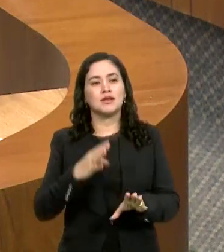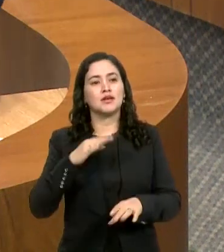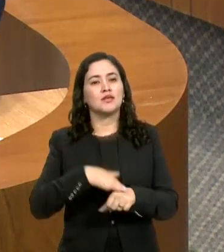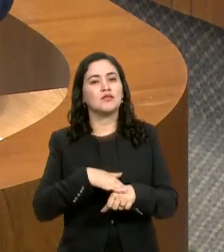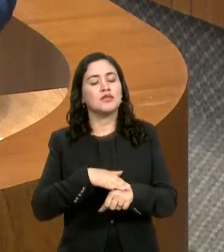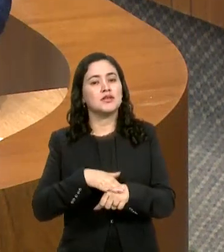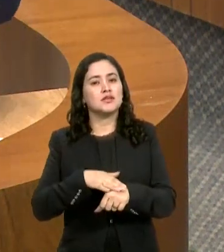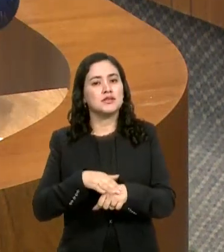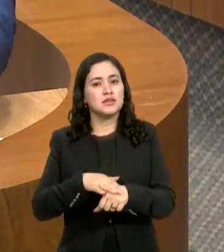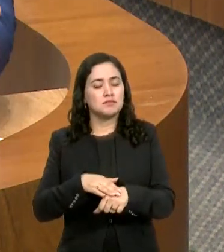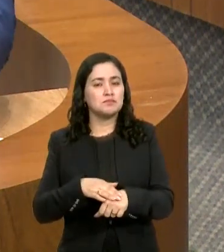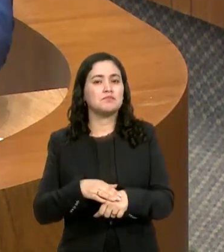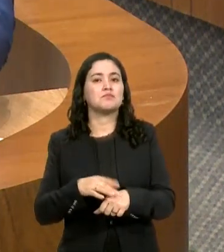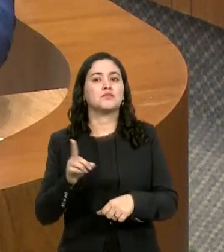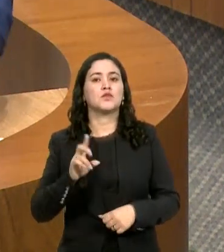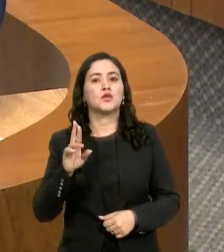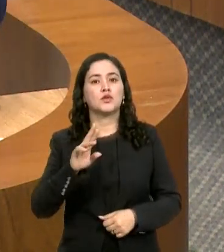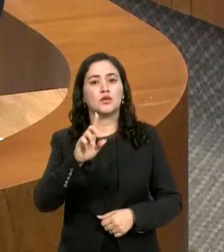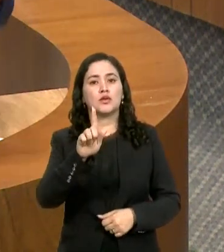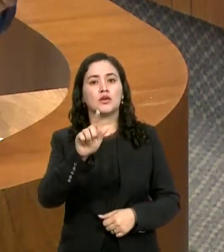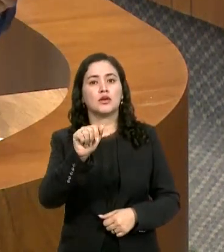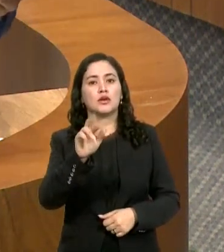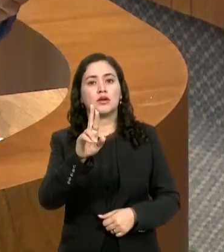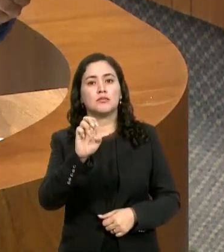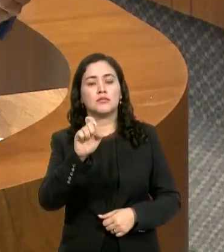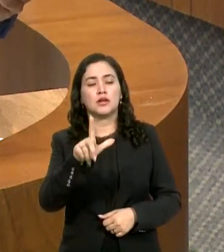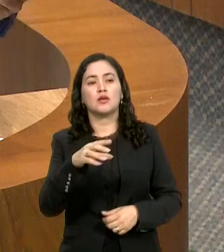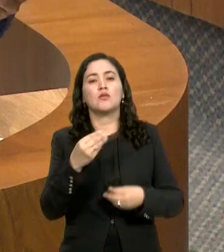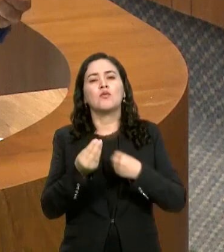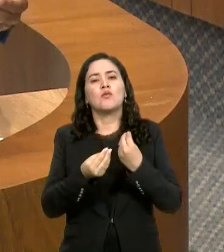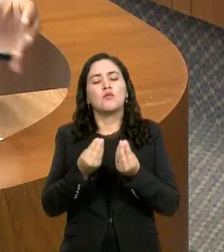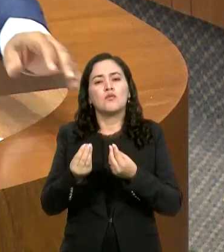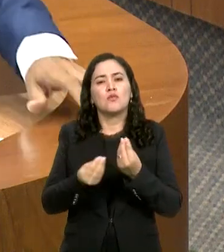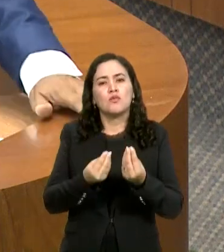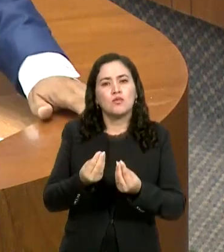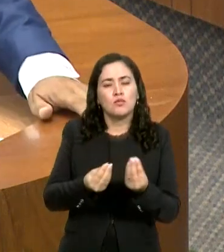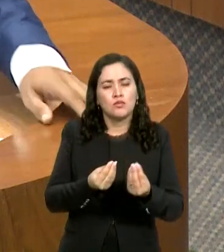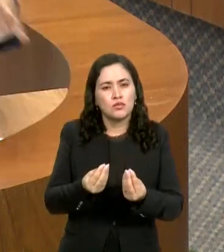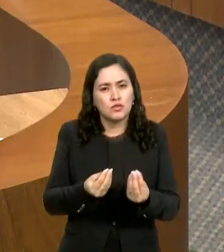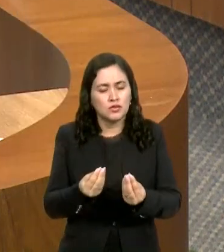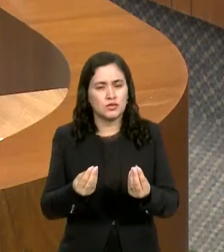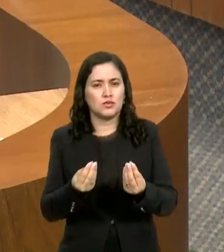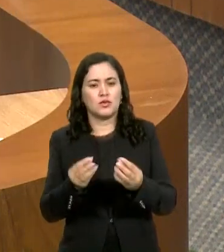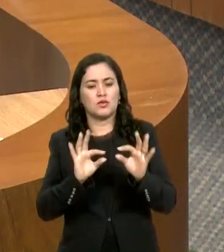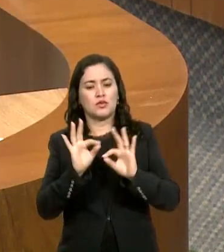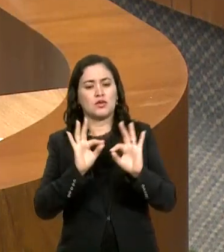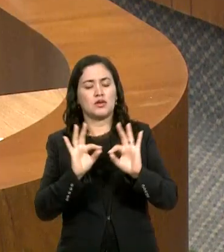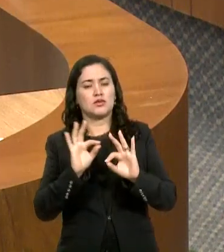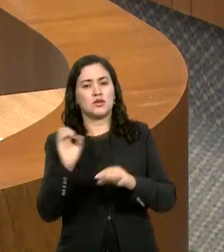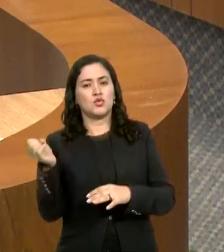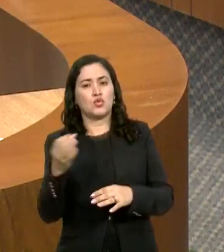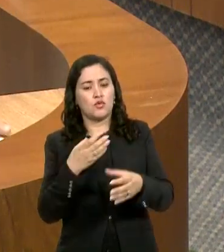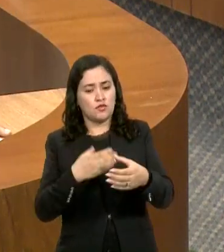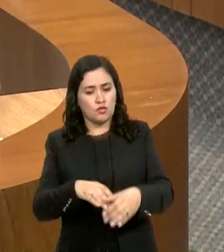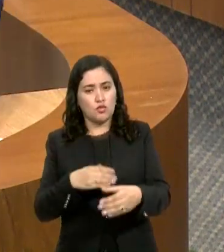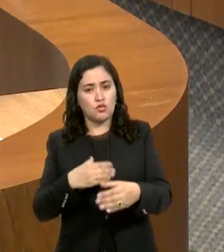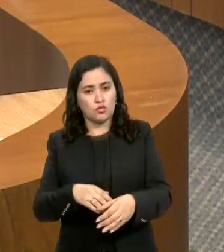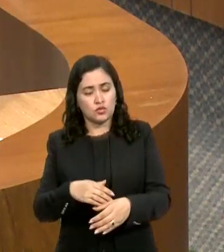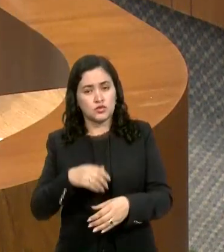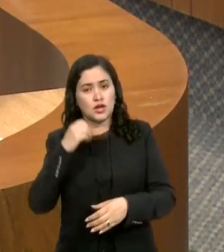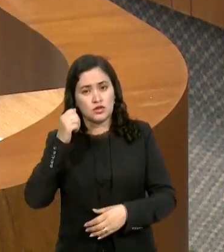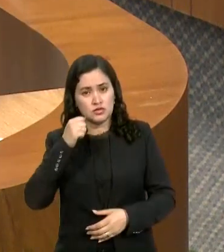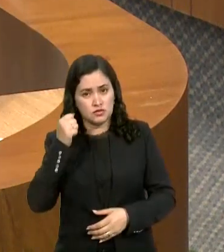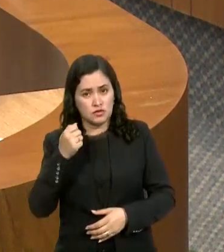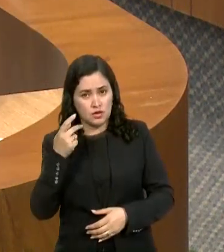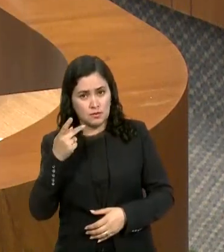como está a possibilidade de novos concursos, tanto para defensor como para servidor público. Temos um concurso para defensor